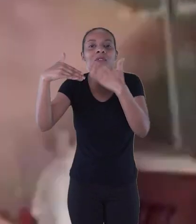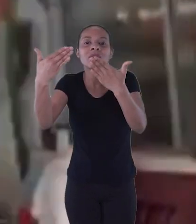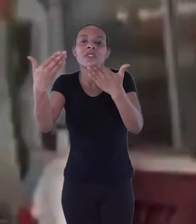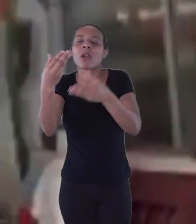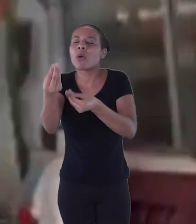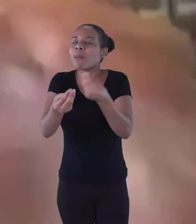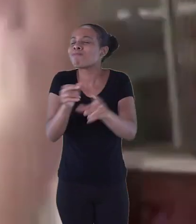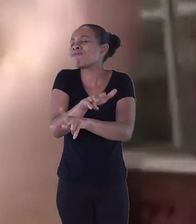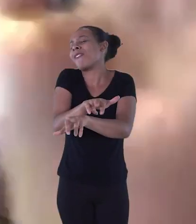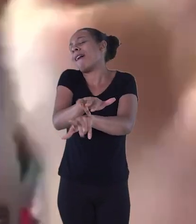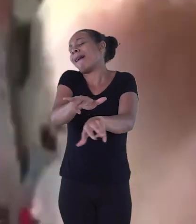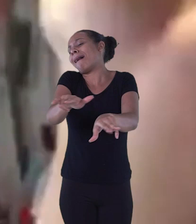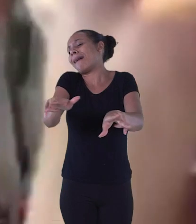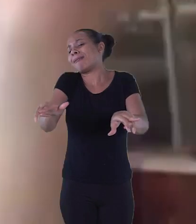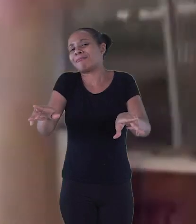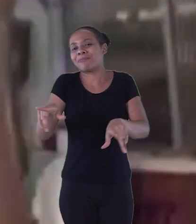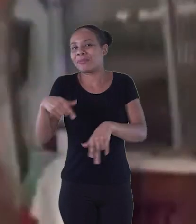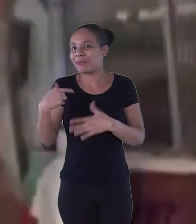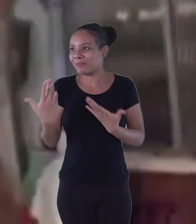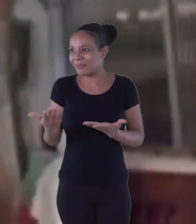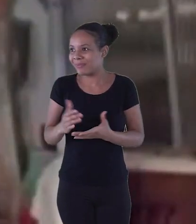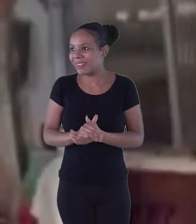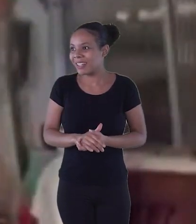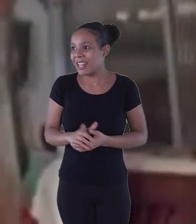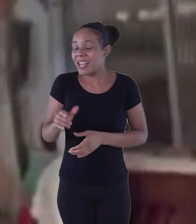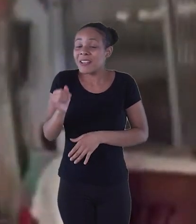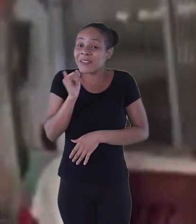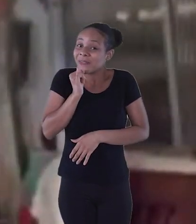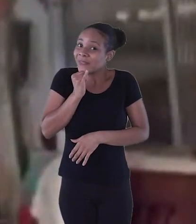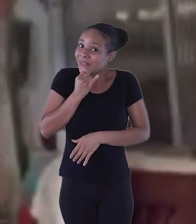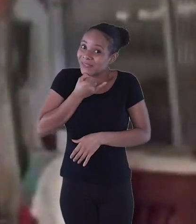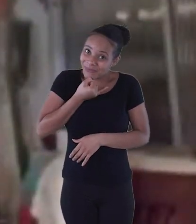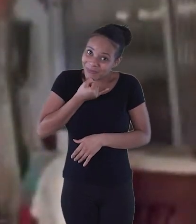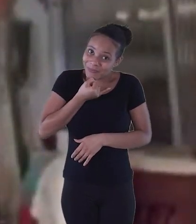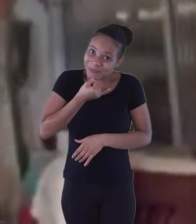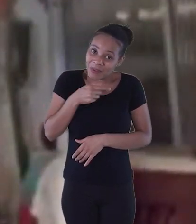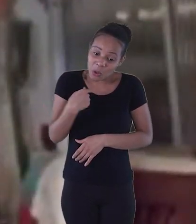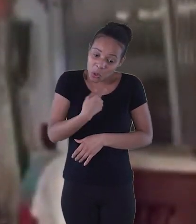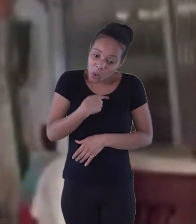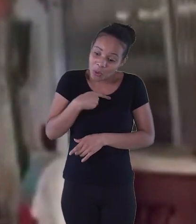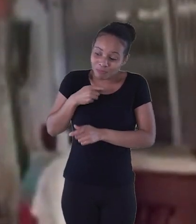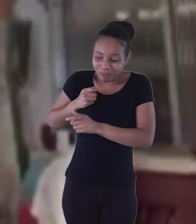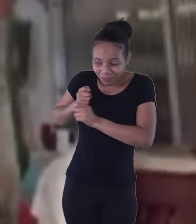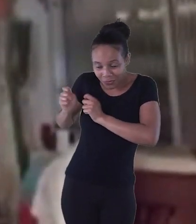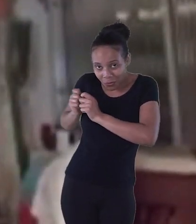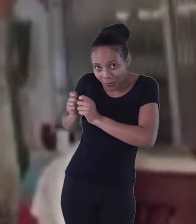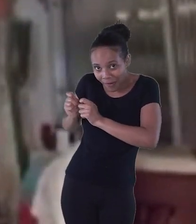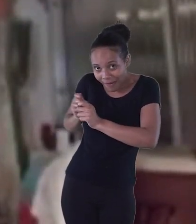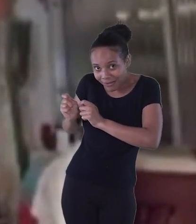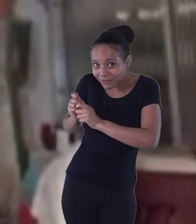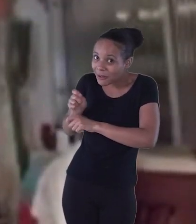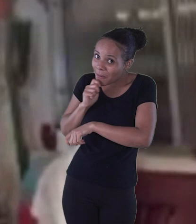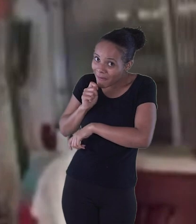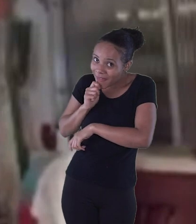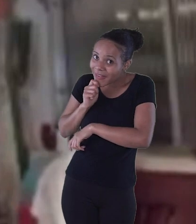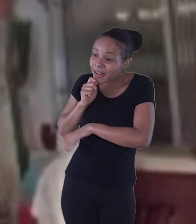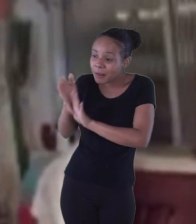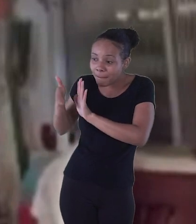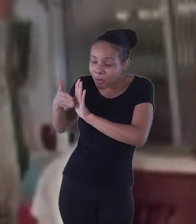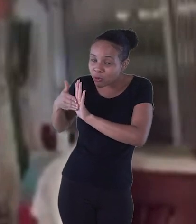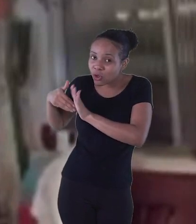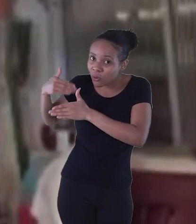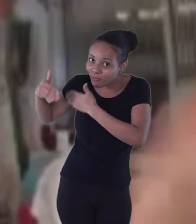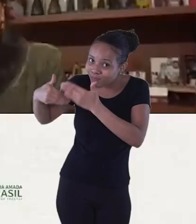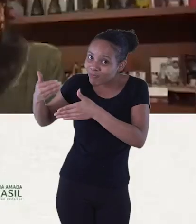e outras coisas mais que a gente, infelizmente, porque estamos em negociação, ainda, construção de projeto, a gente não pode